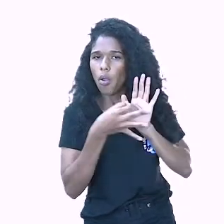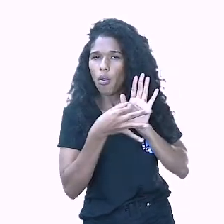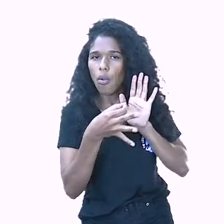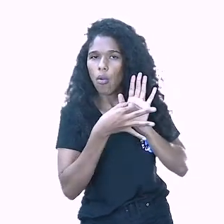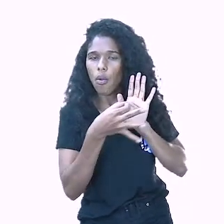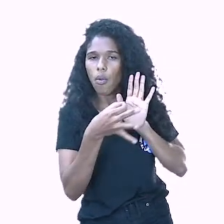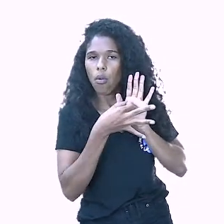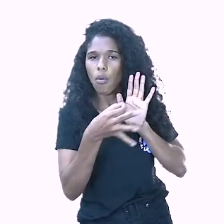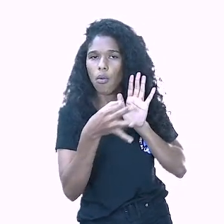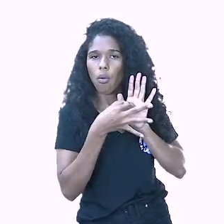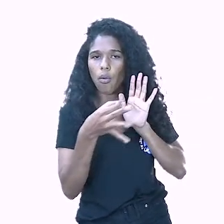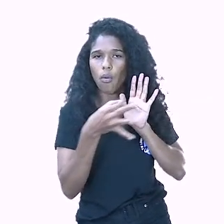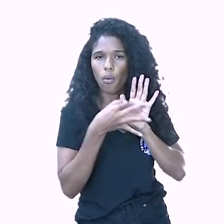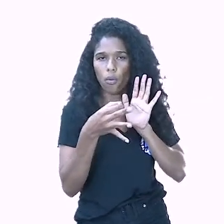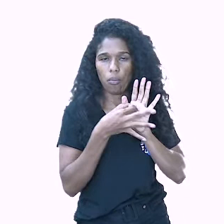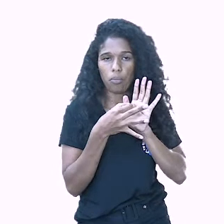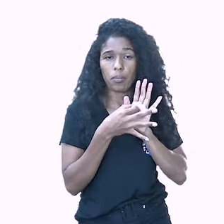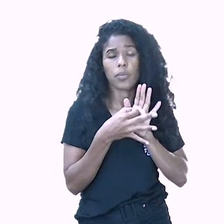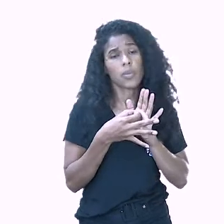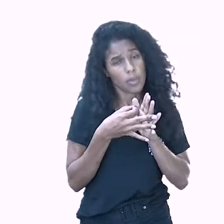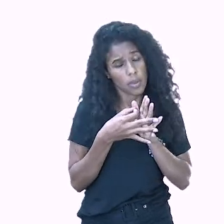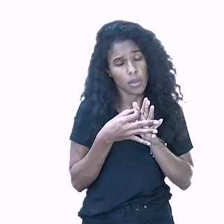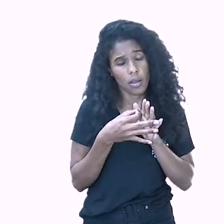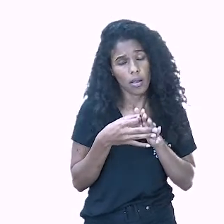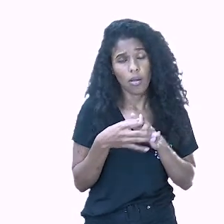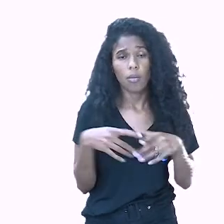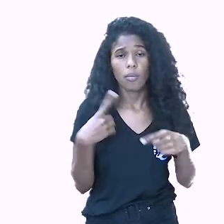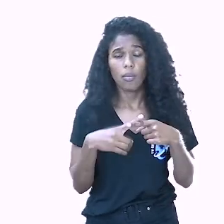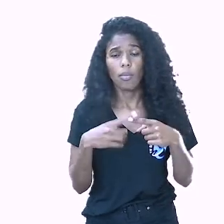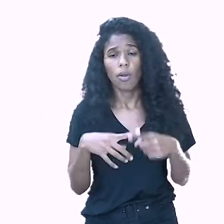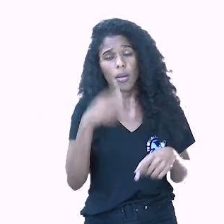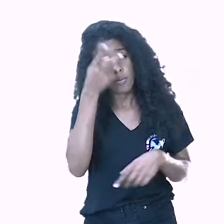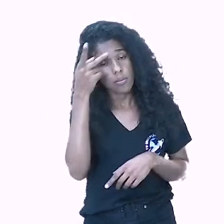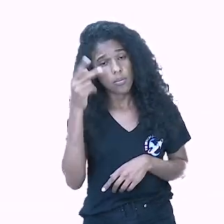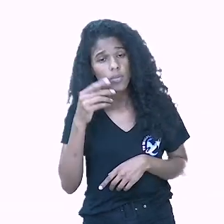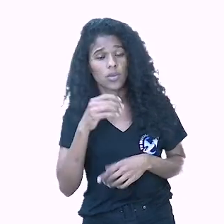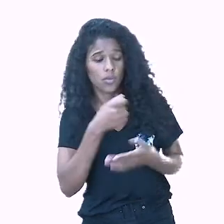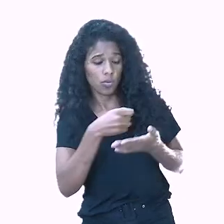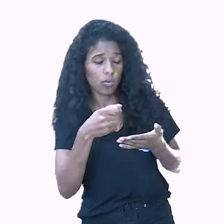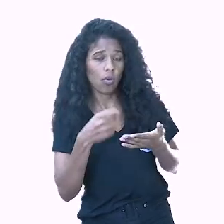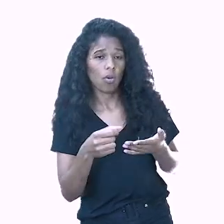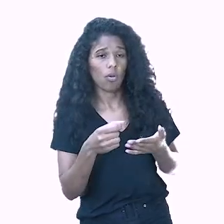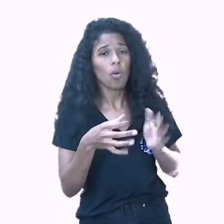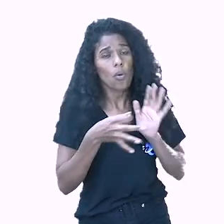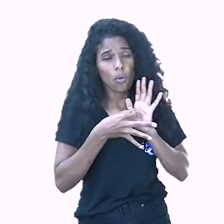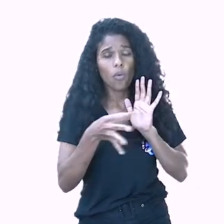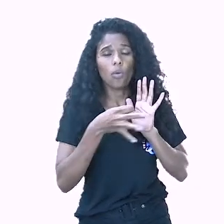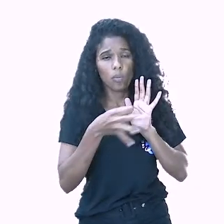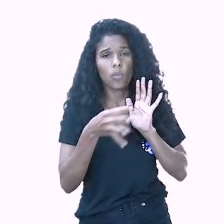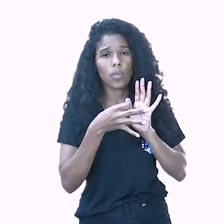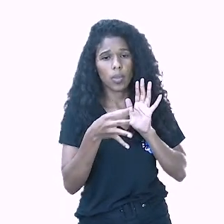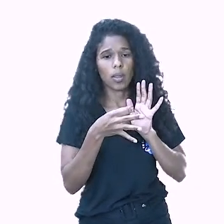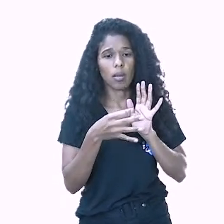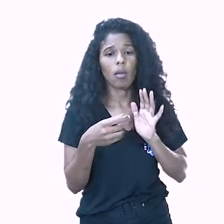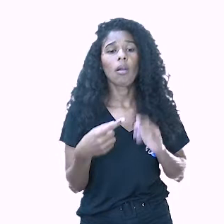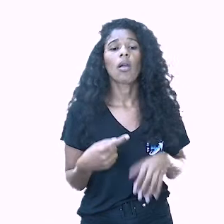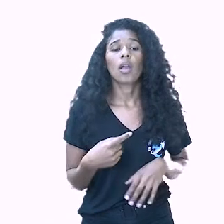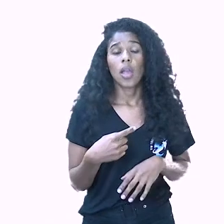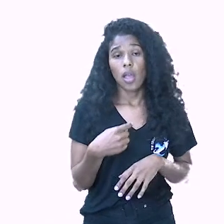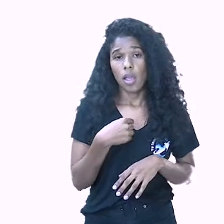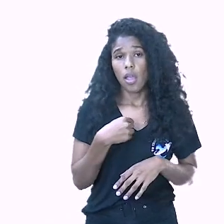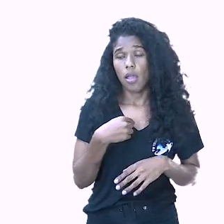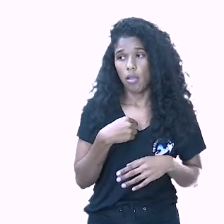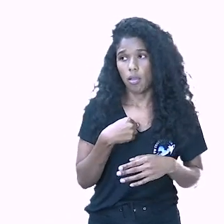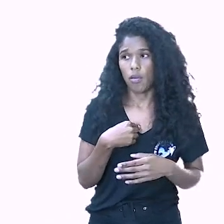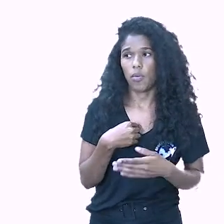interpretação a respeito da opinião do cronista. Eu trouxe para vocês como exemplo A Cara de Pau do